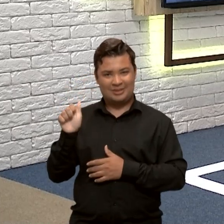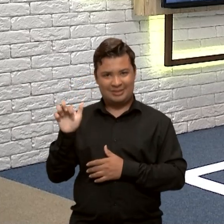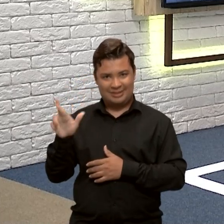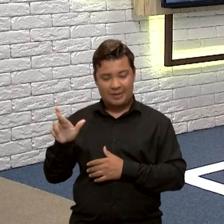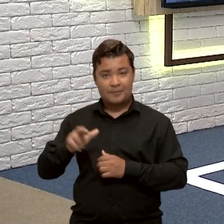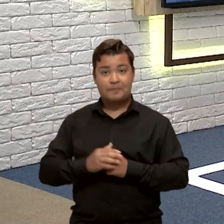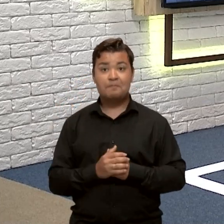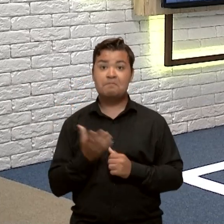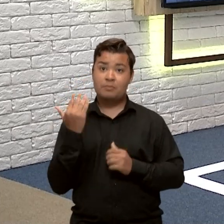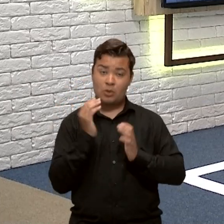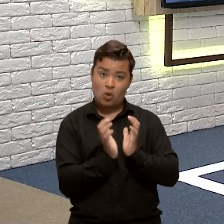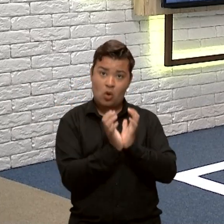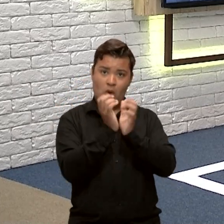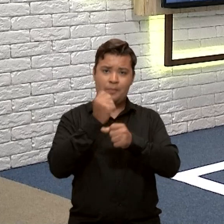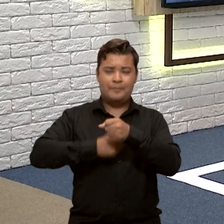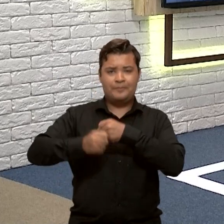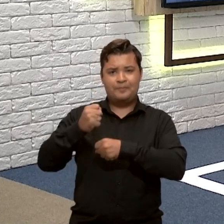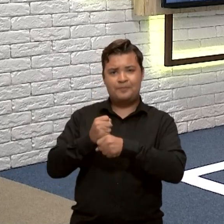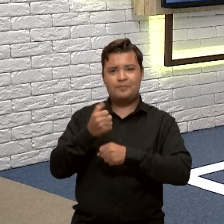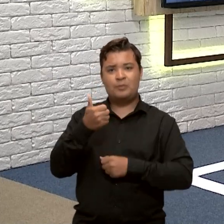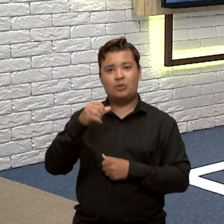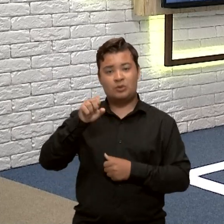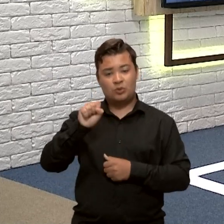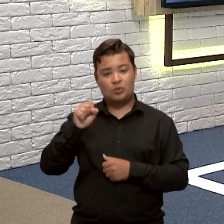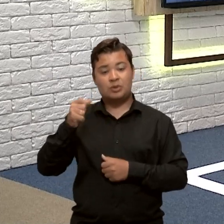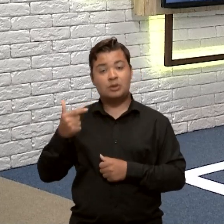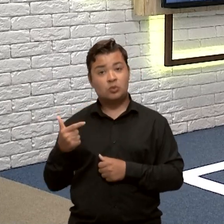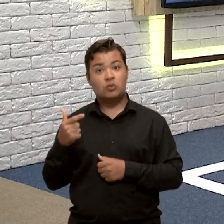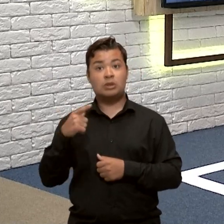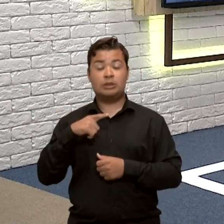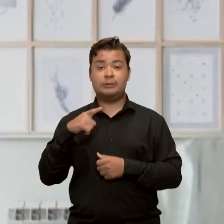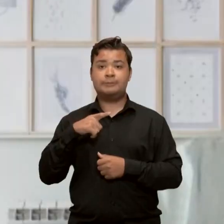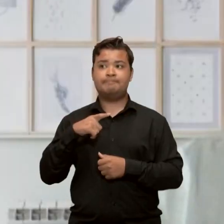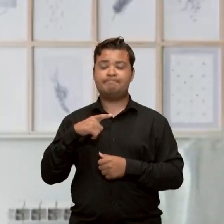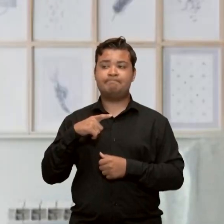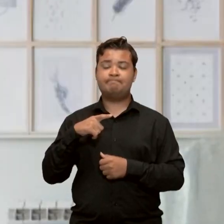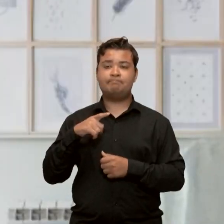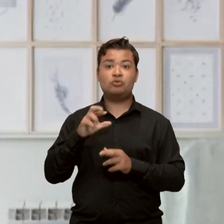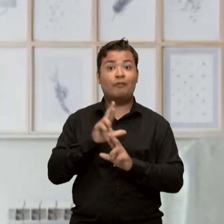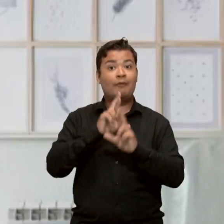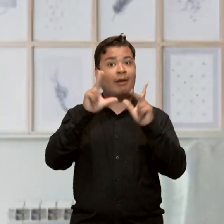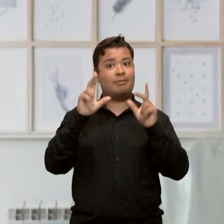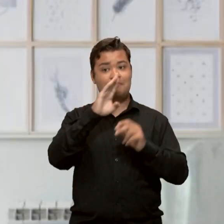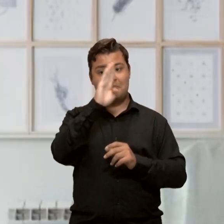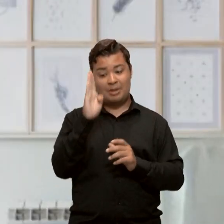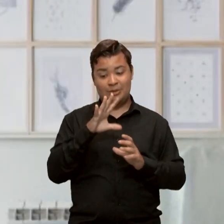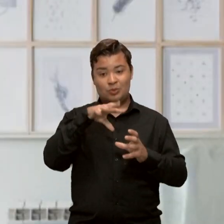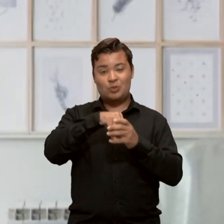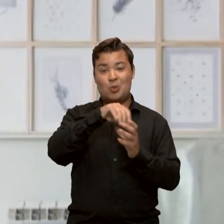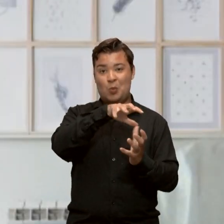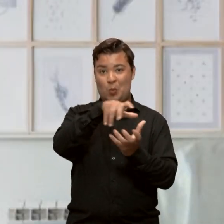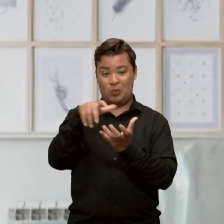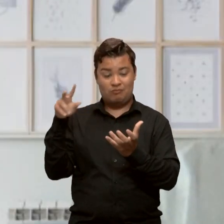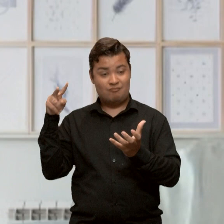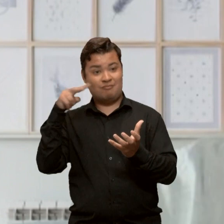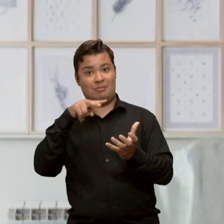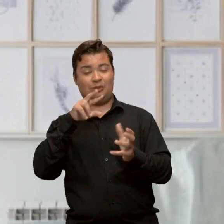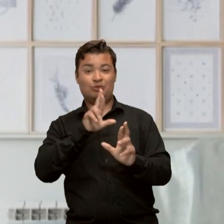uma configuração do mundo e do Brasil no mundo, e os brasileiros, para os brasileiros e